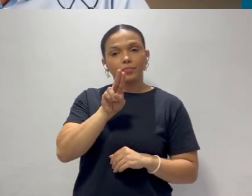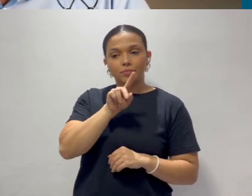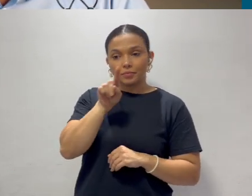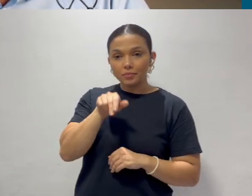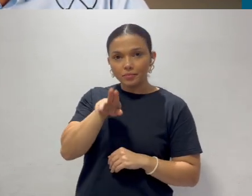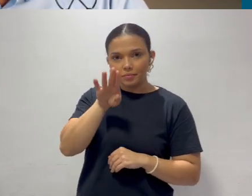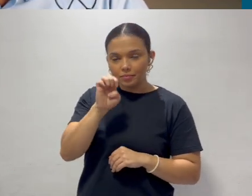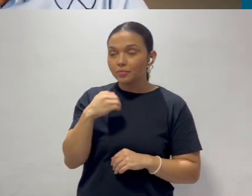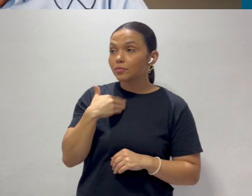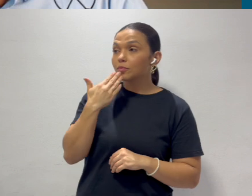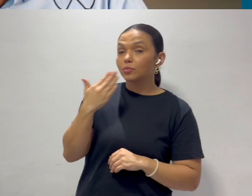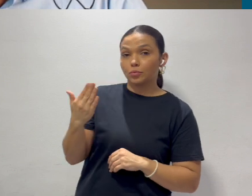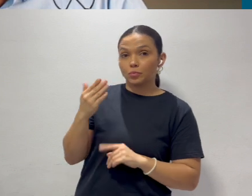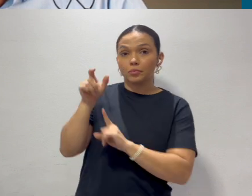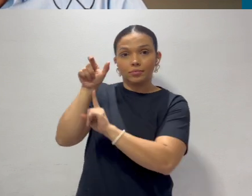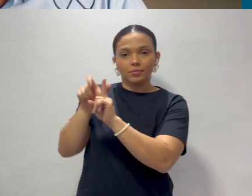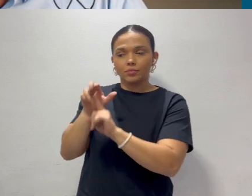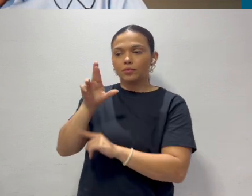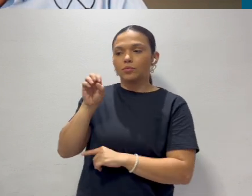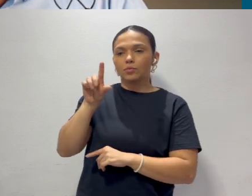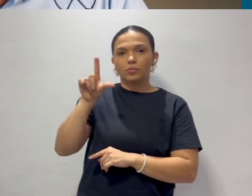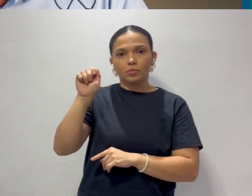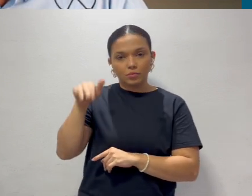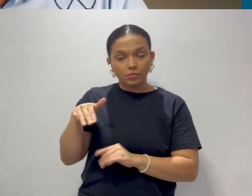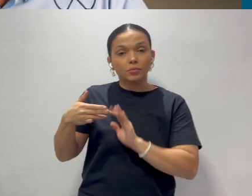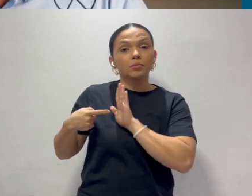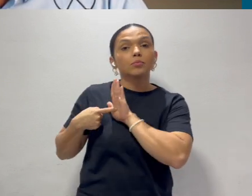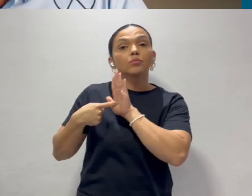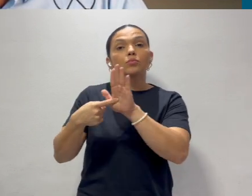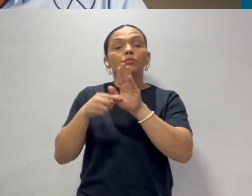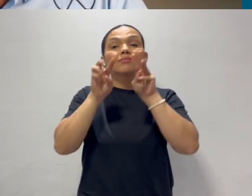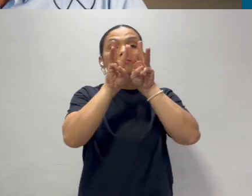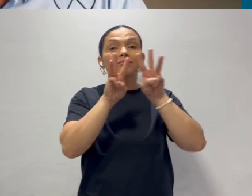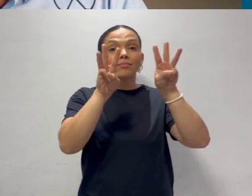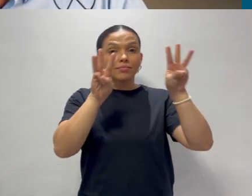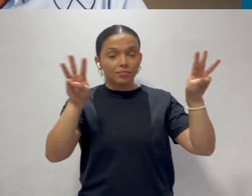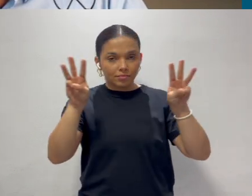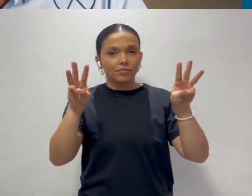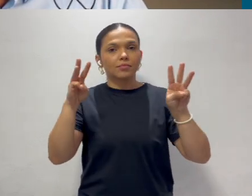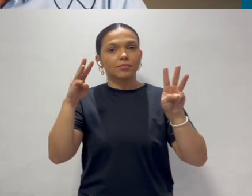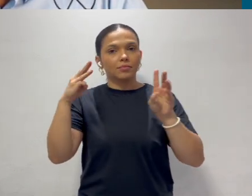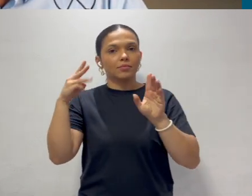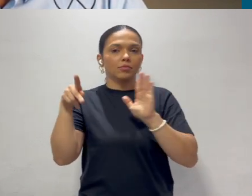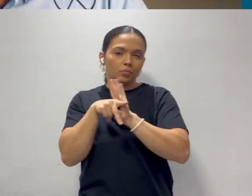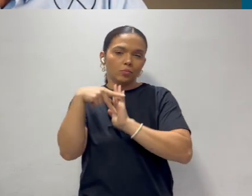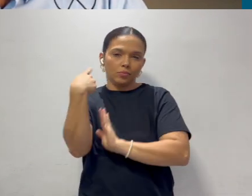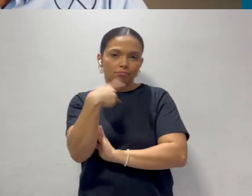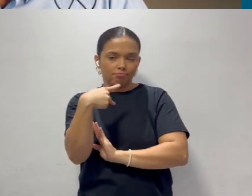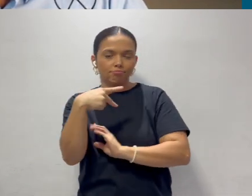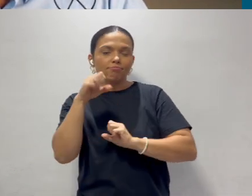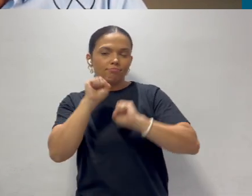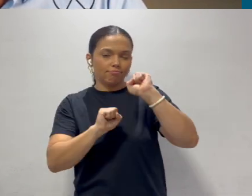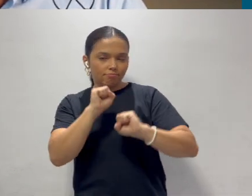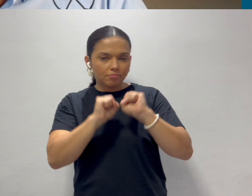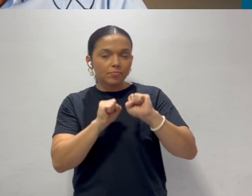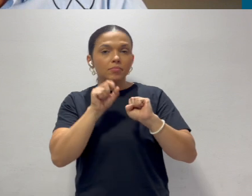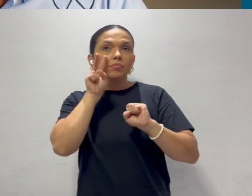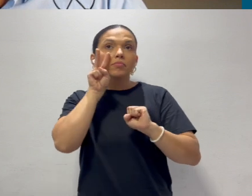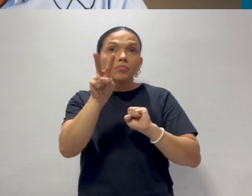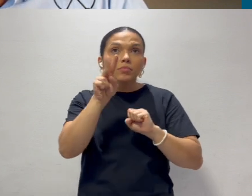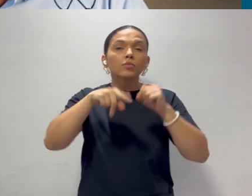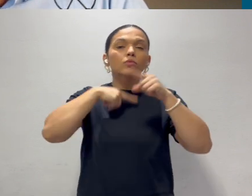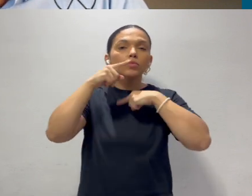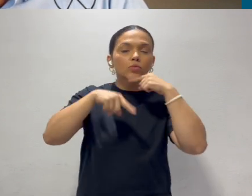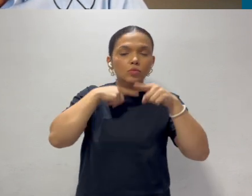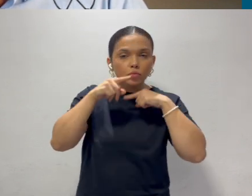Suzane, eu vou pedir para o Roland preparar, para mostrar o site que você tem, que está disponível para as pessoas tirarem